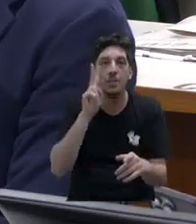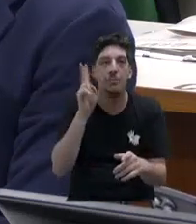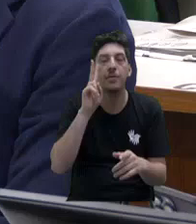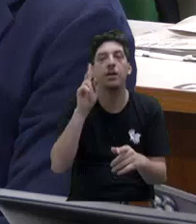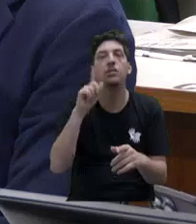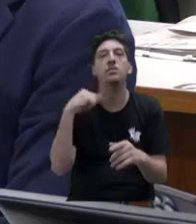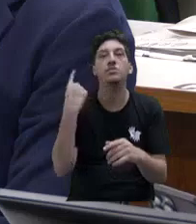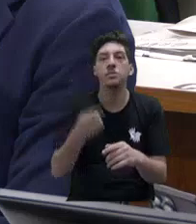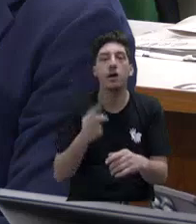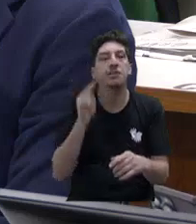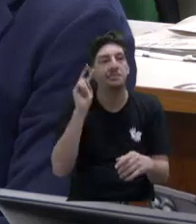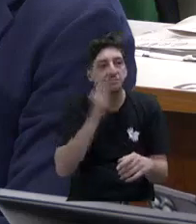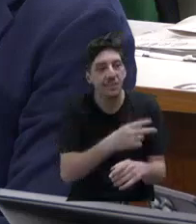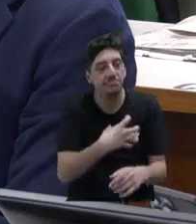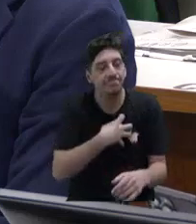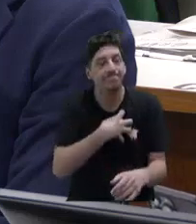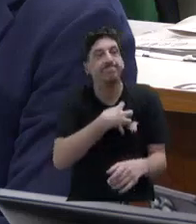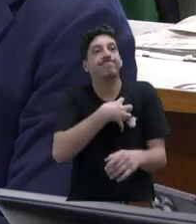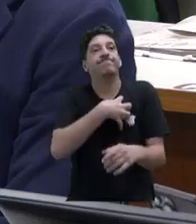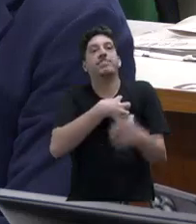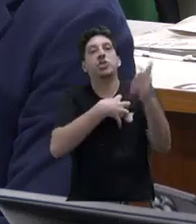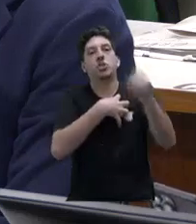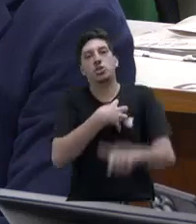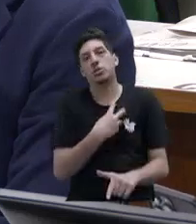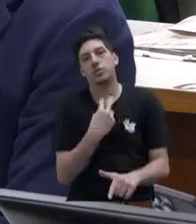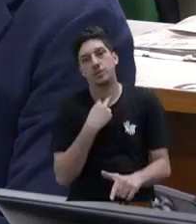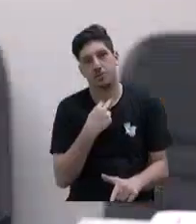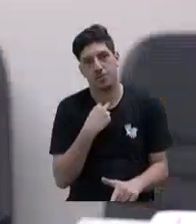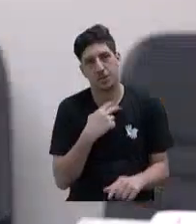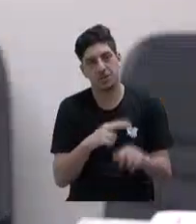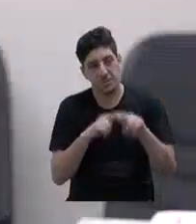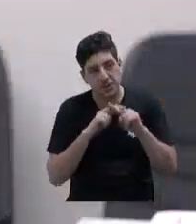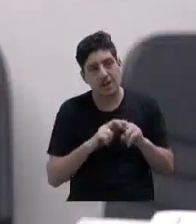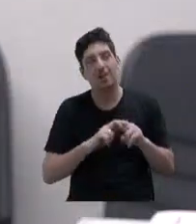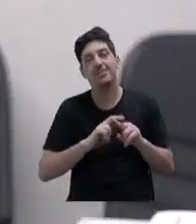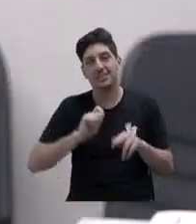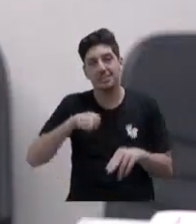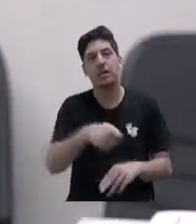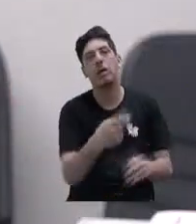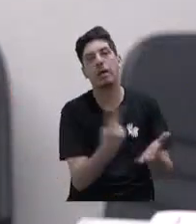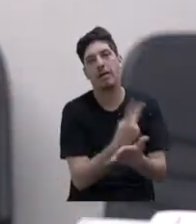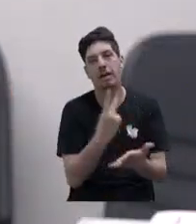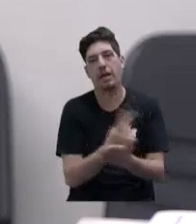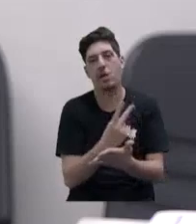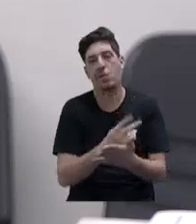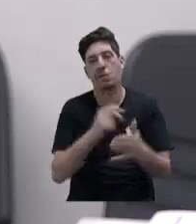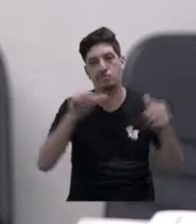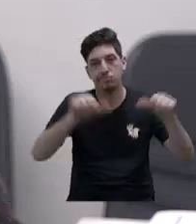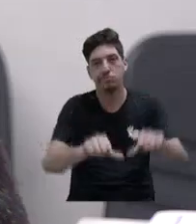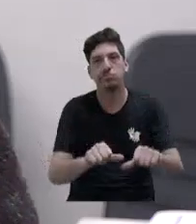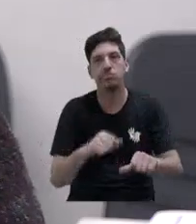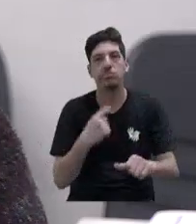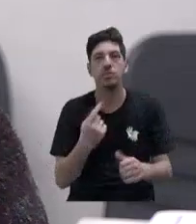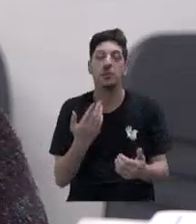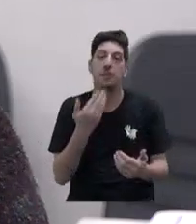serve para a gente não repetir erros que a humanidade já praticou. Essa é a minha contribuição. Obrigada.